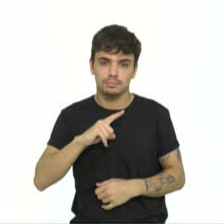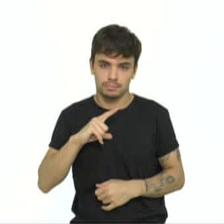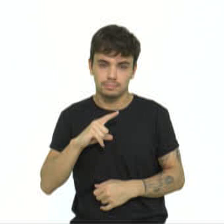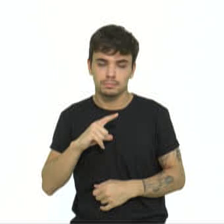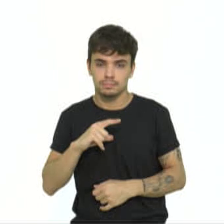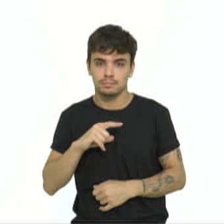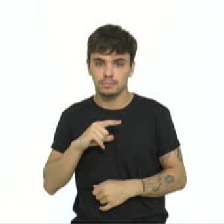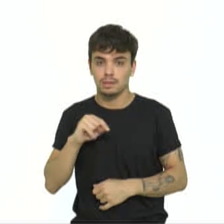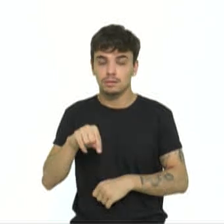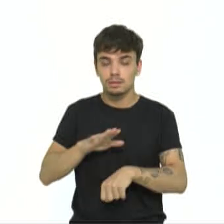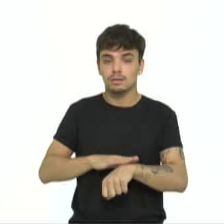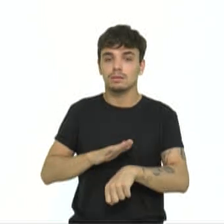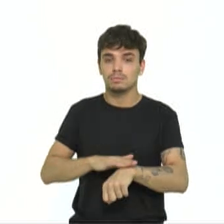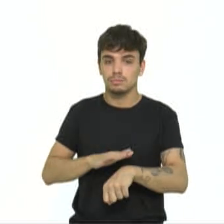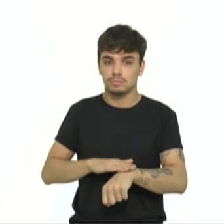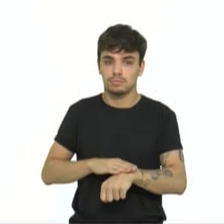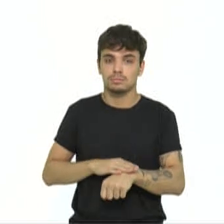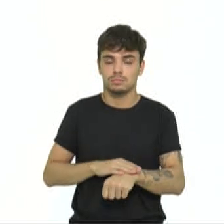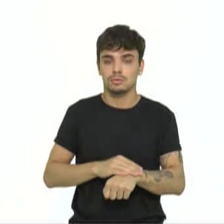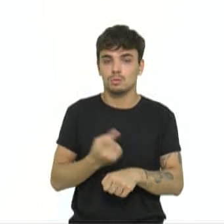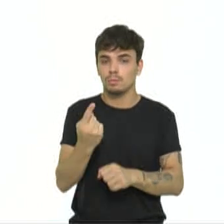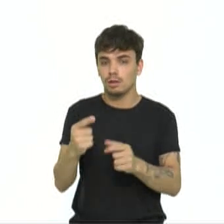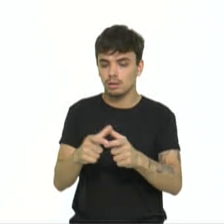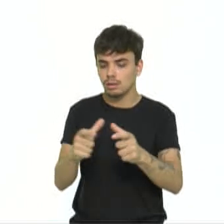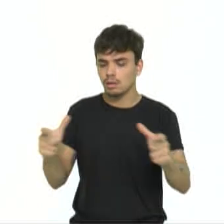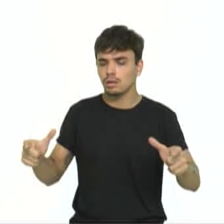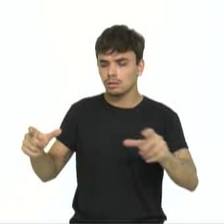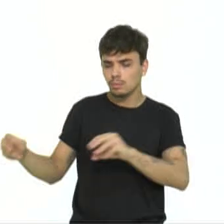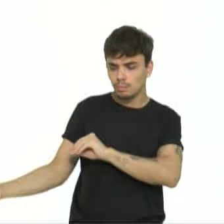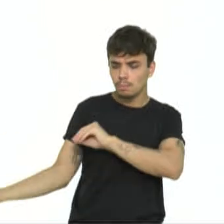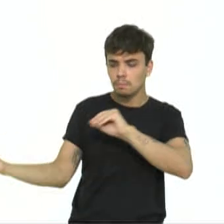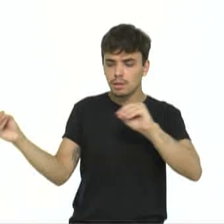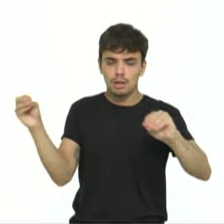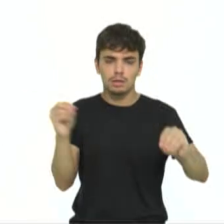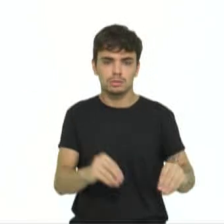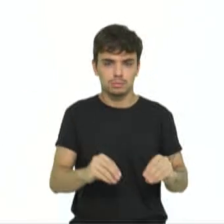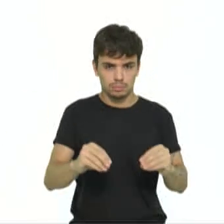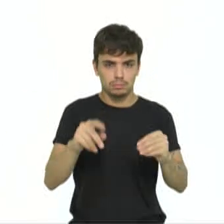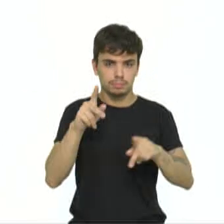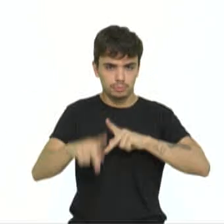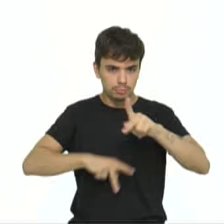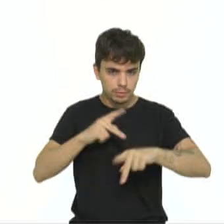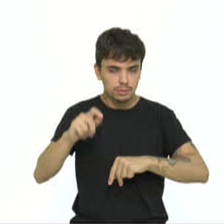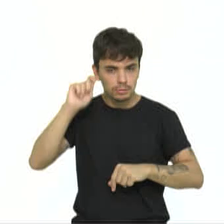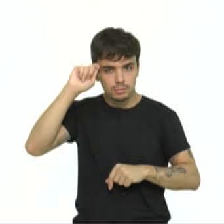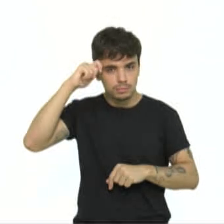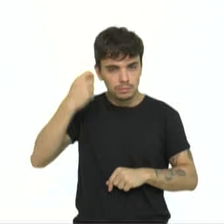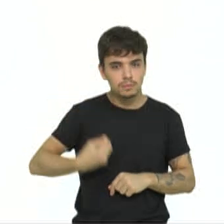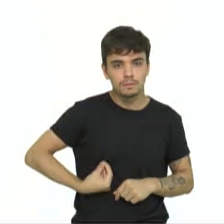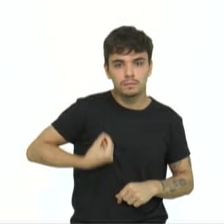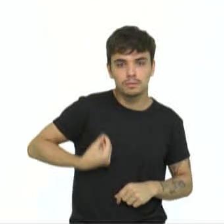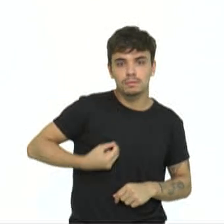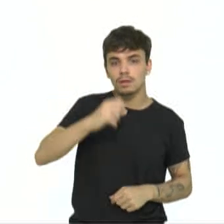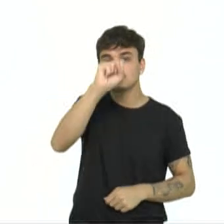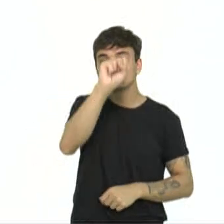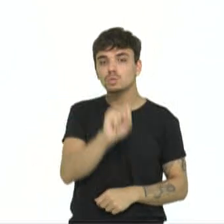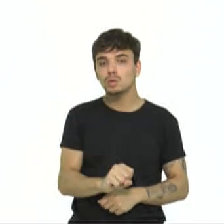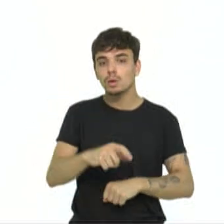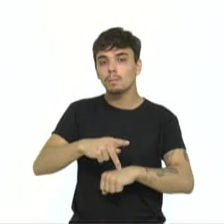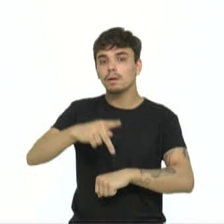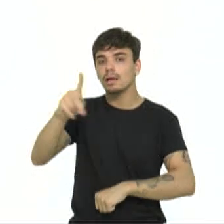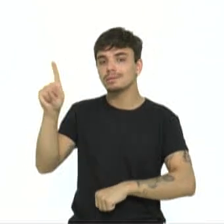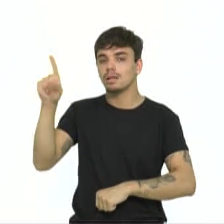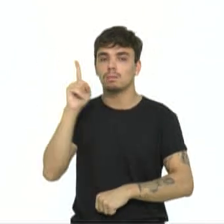Então, nesse período aí, também, uma grande migração da população negra que vivia no sul do país, nos